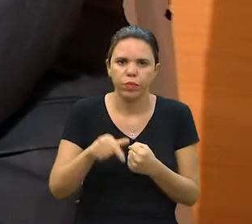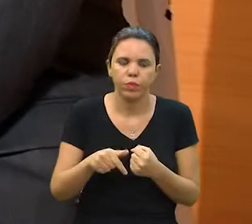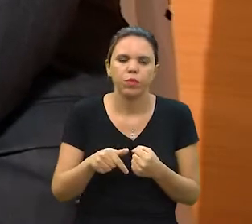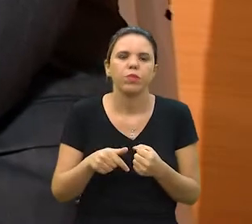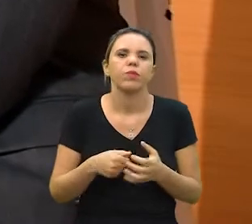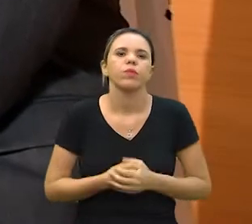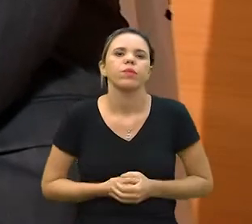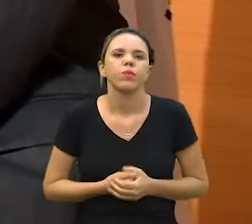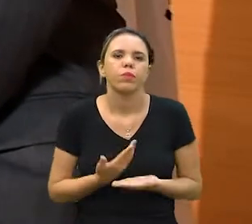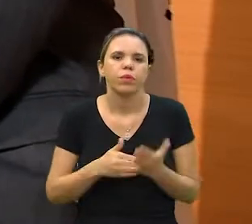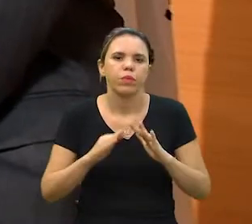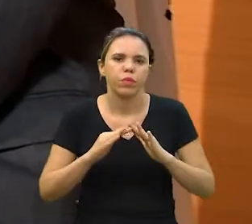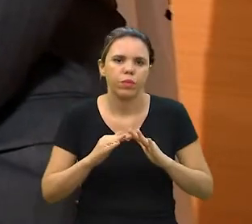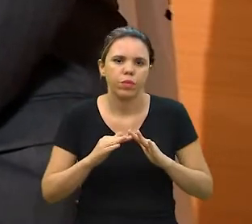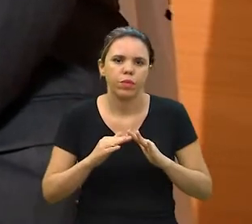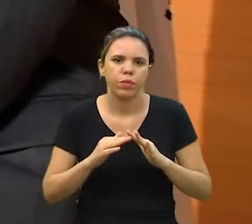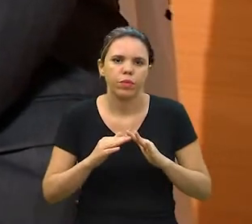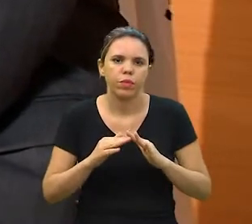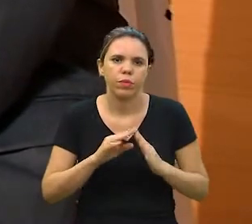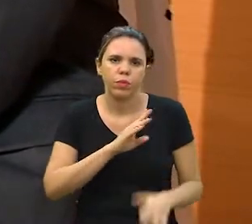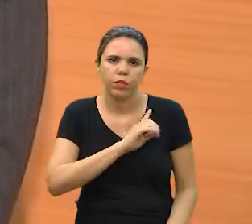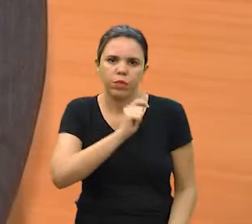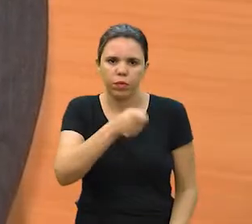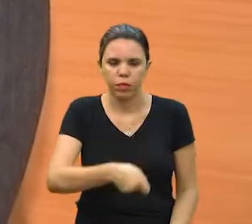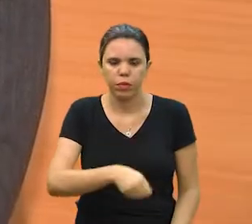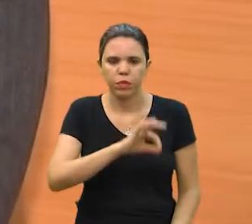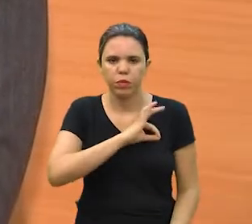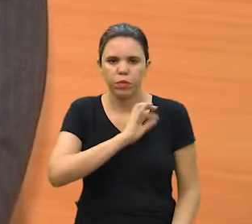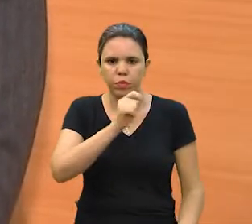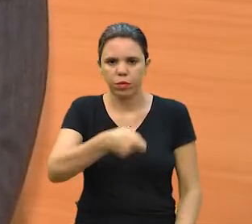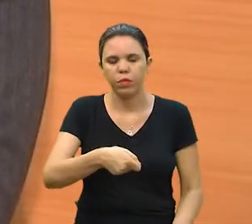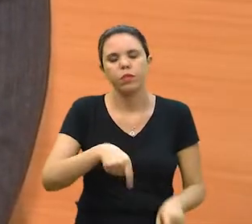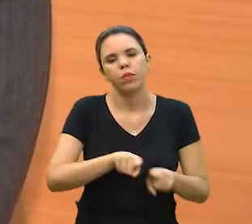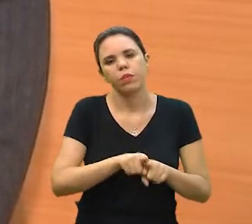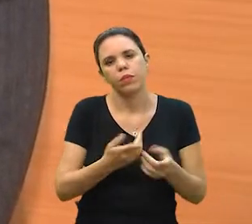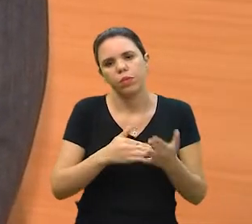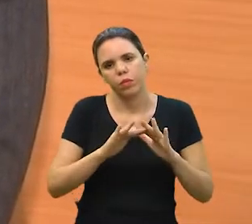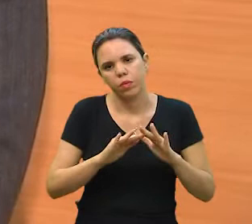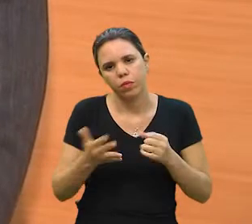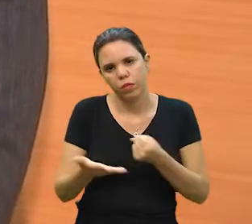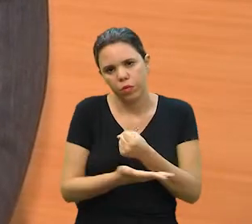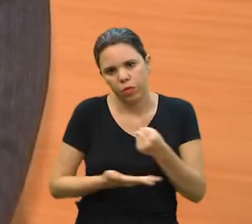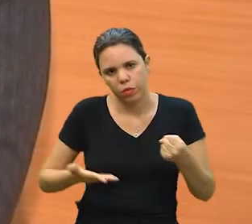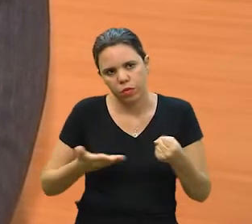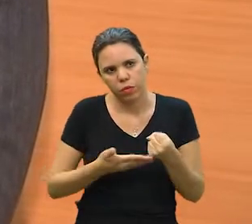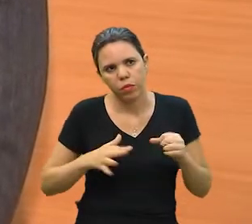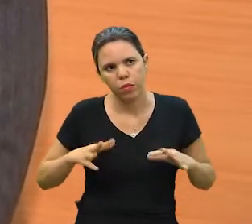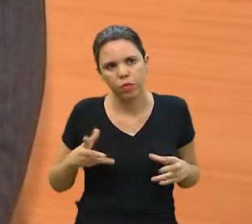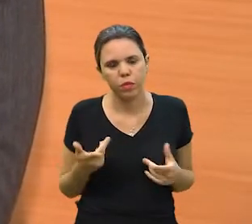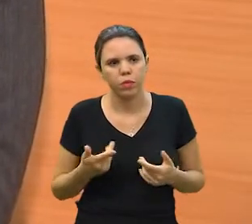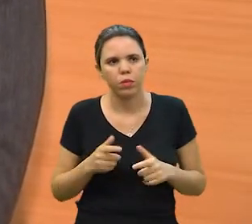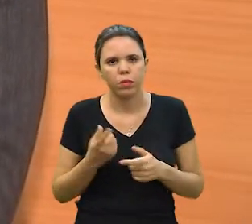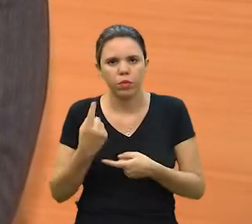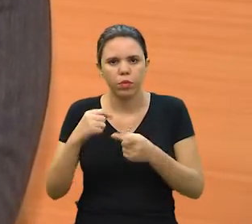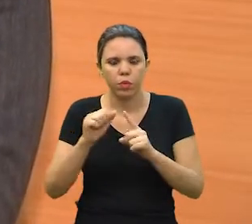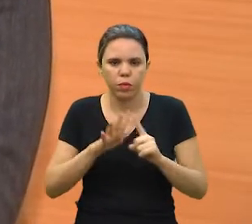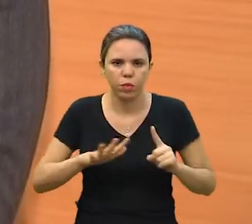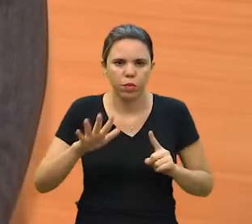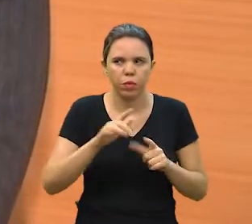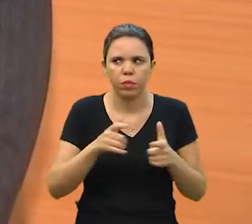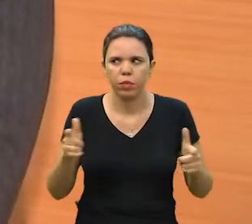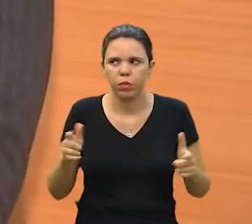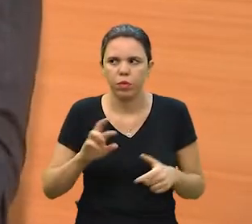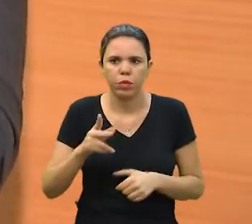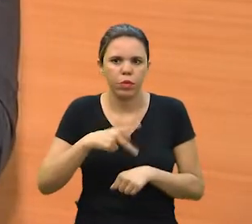também da escola cívico-militar? A educação é a base, né, de uma grande